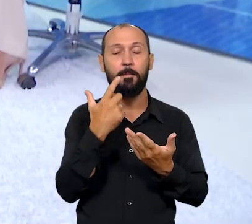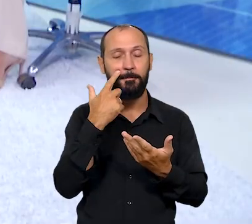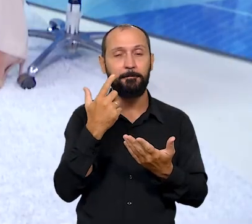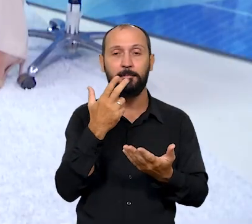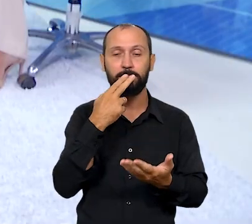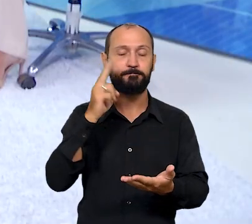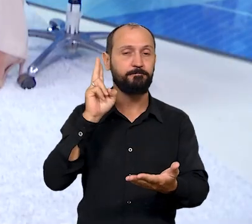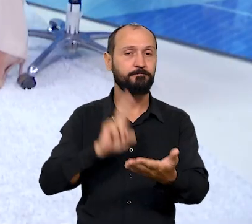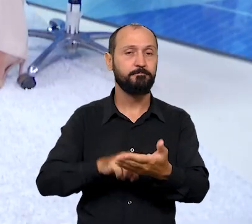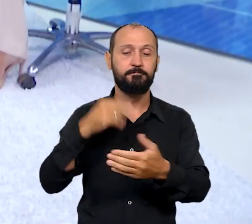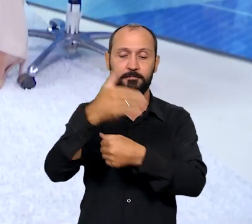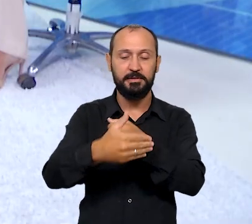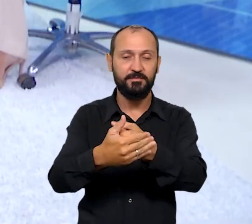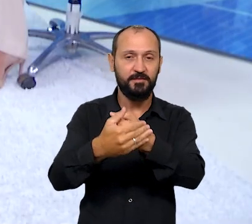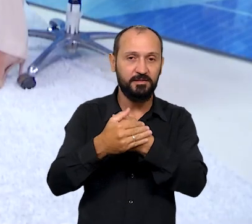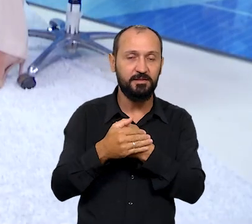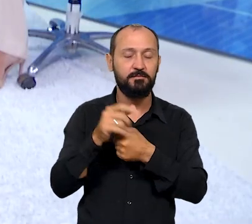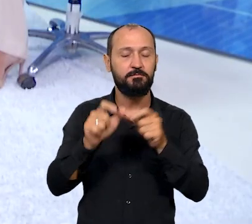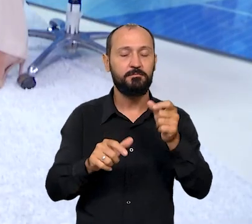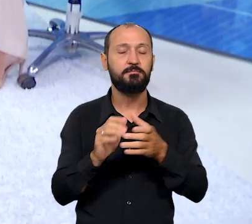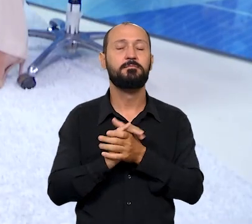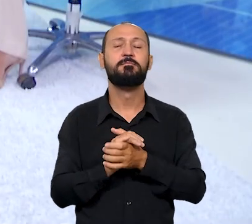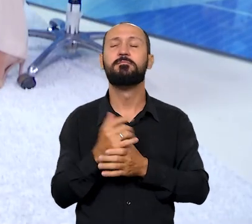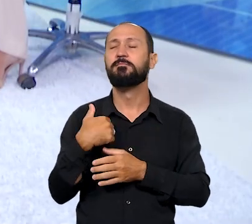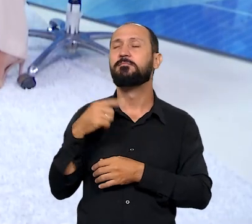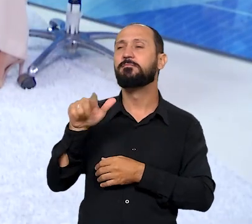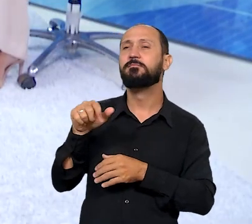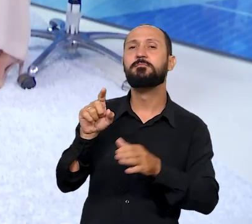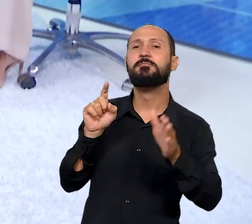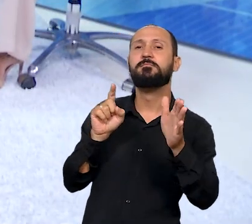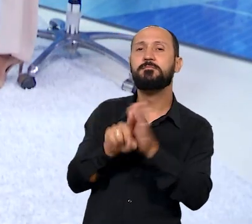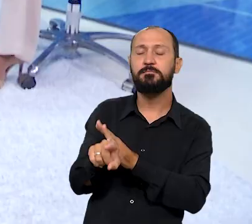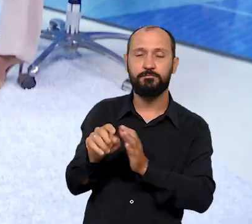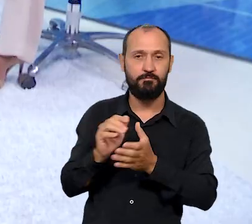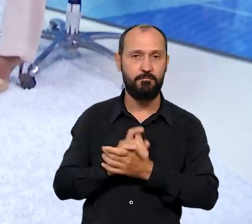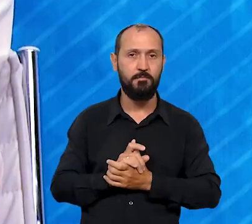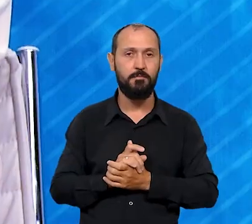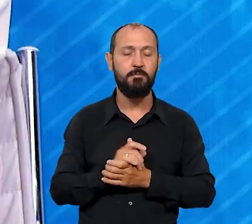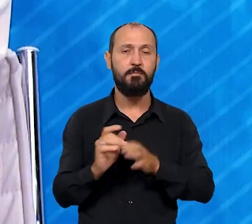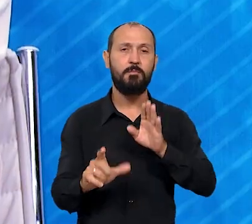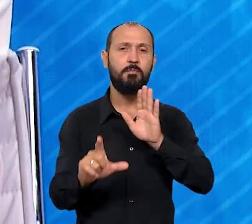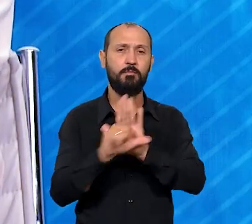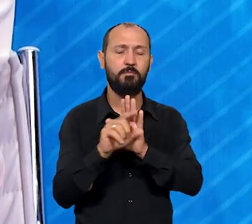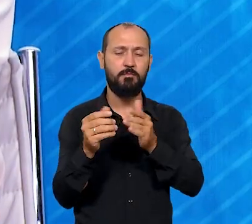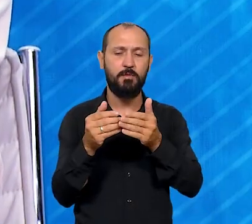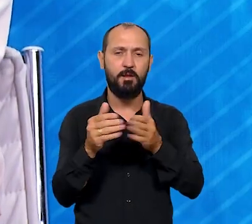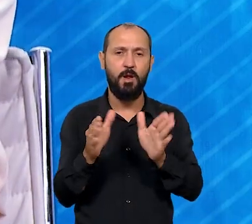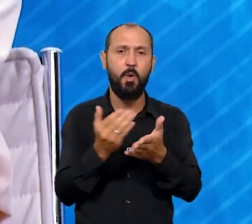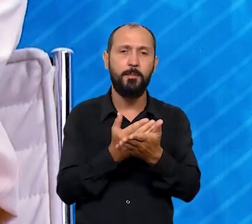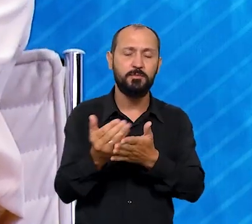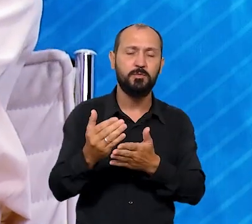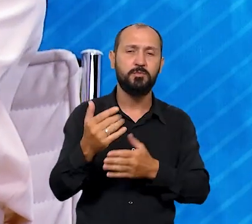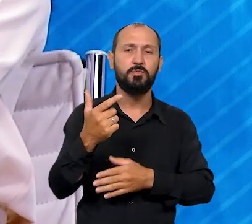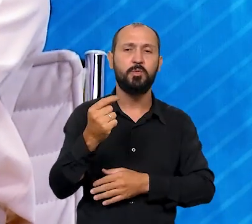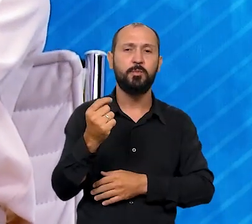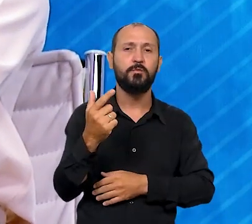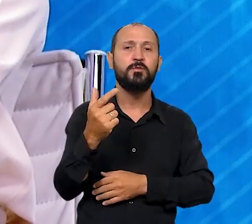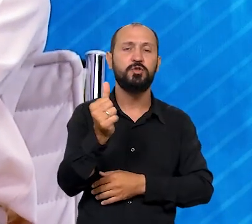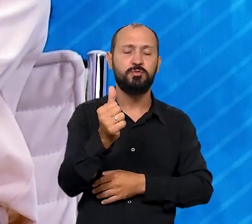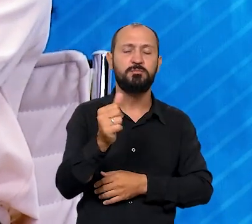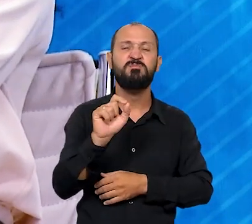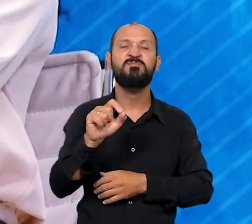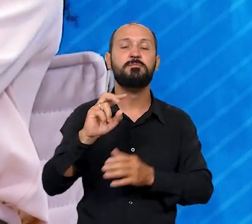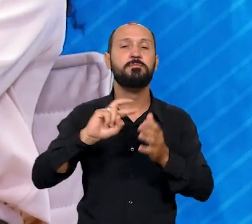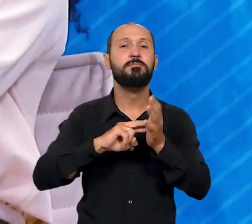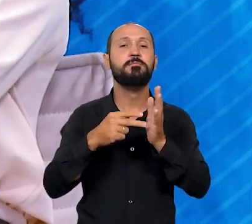entre aspas, carta magna de defesa do consumidor. Doutor, isso que eu ia perguntar para o senhor. A lei entrou em vigor agora em